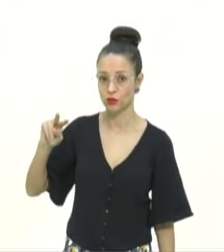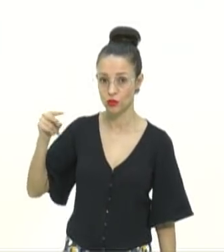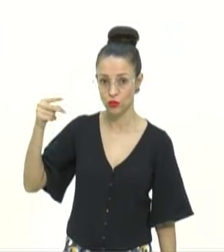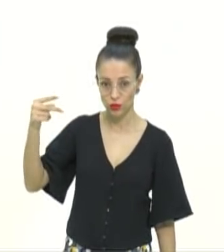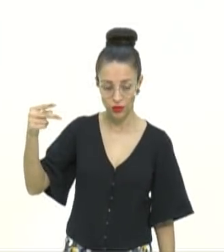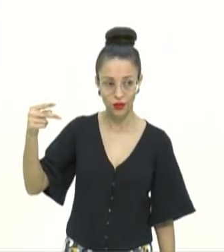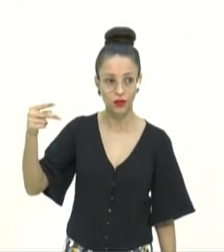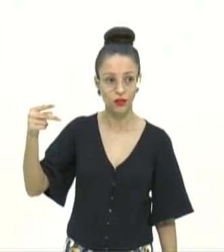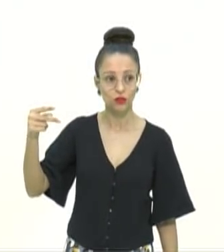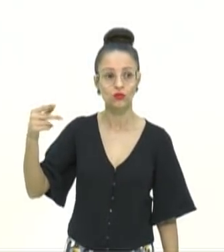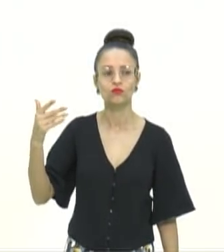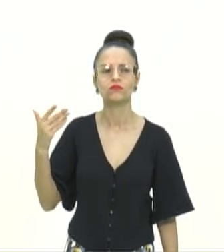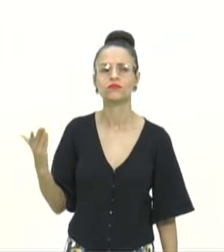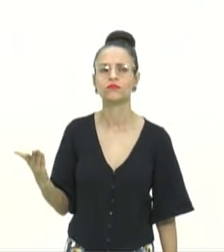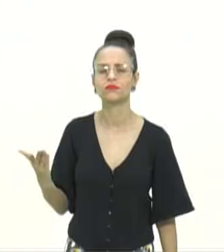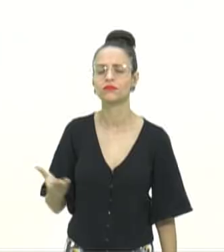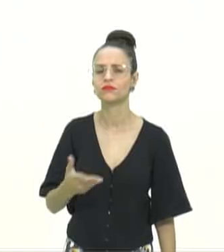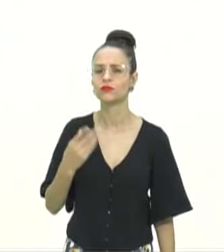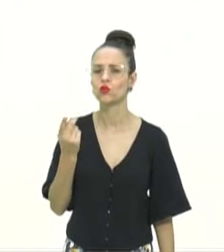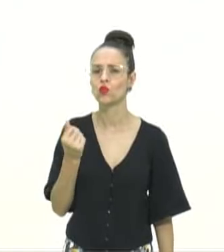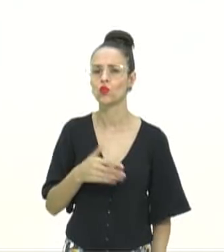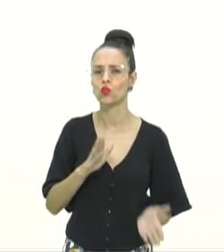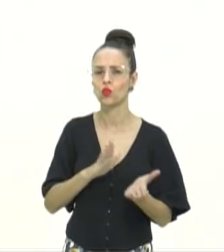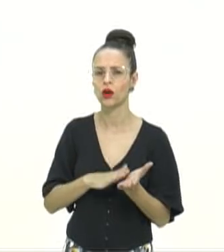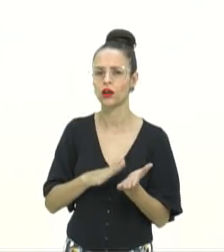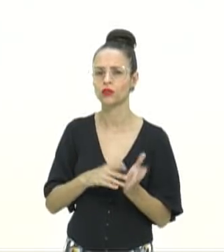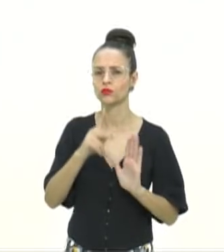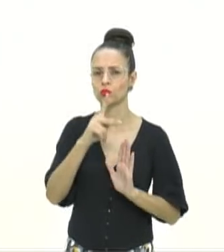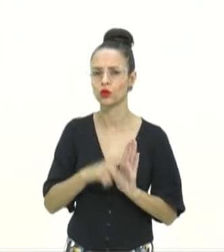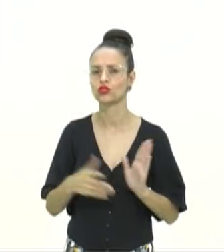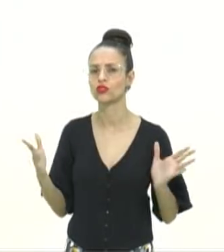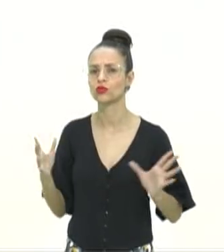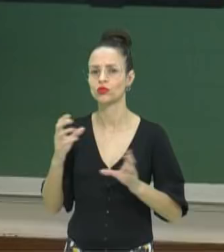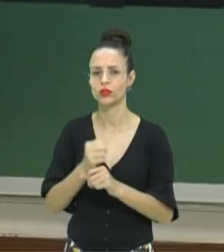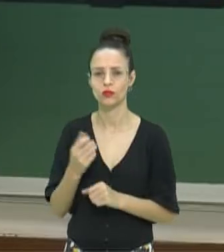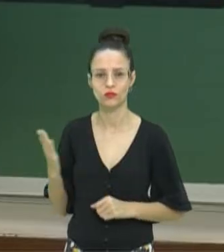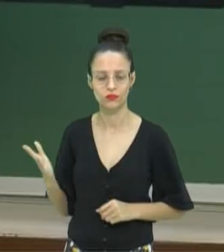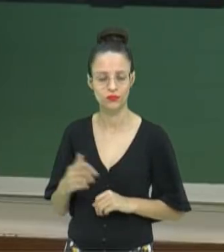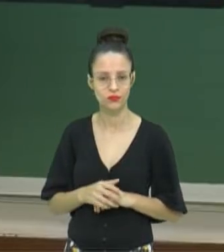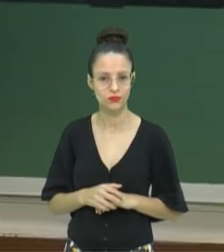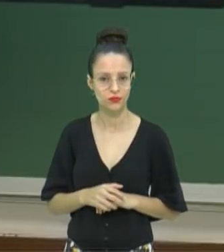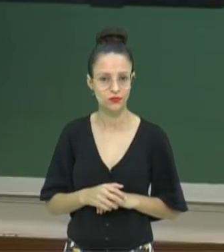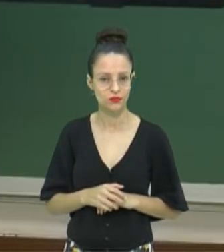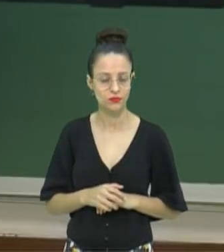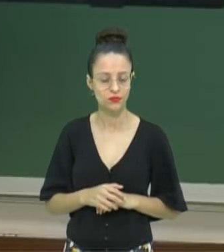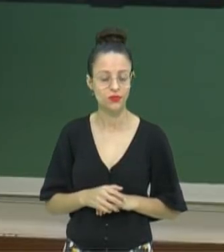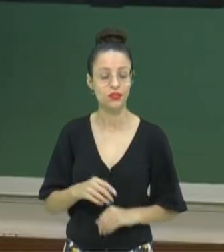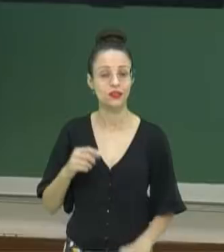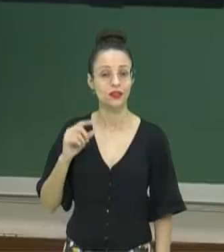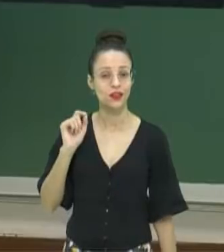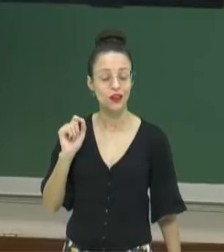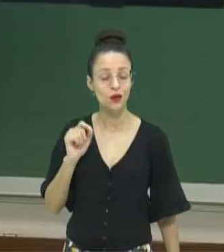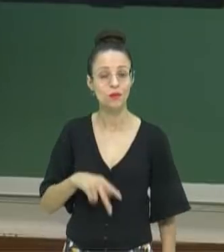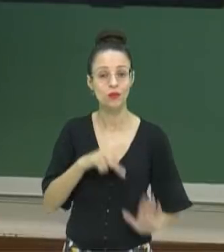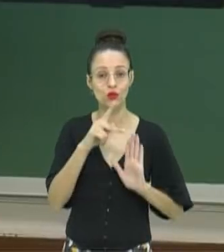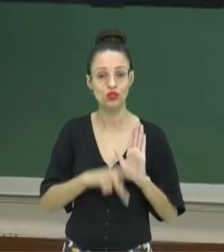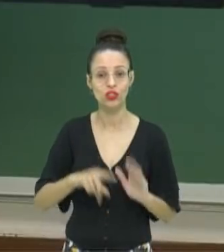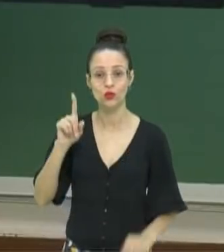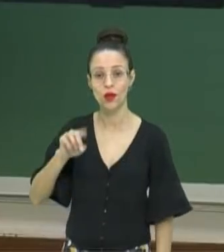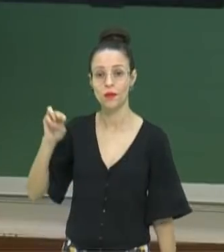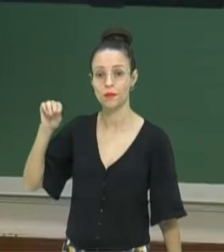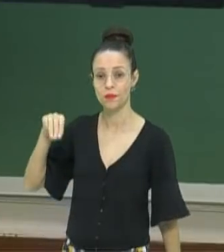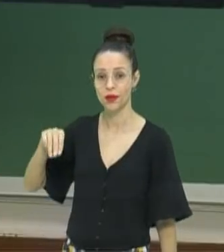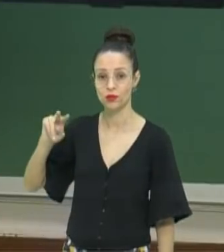projeto, qual valor será cobrado por esse projeto? O valor do projeto é cobrado por